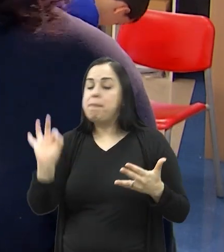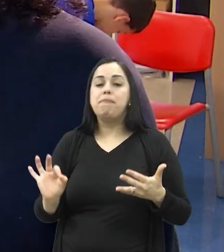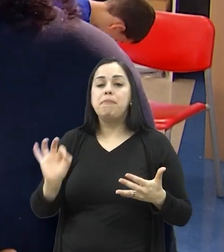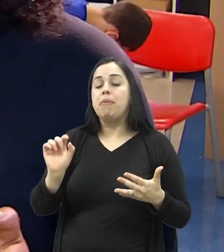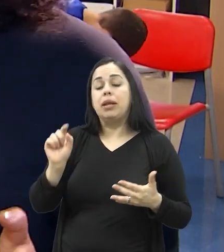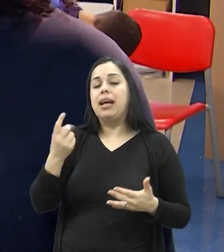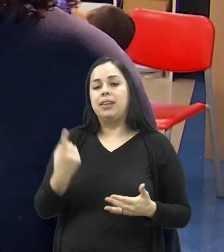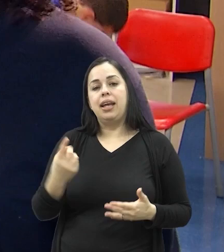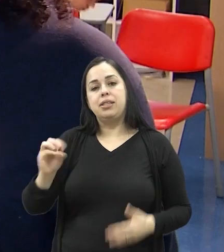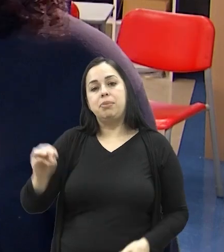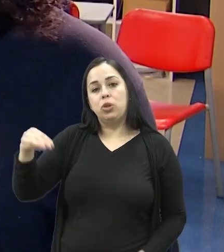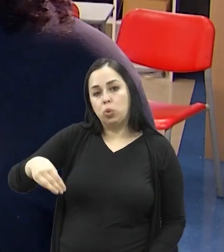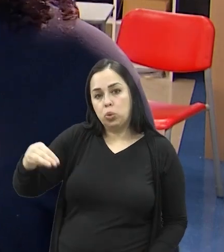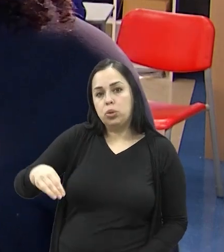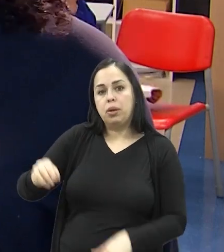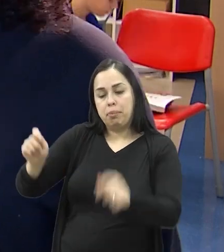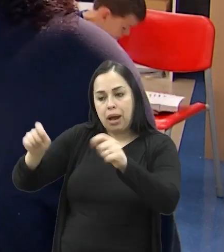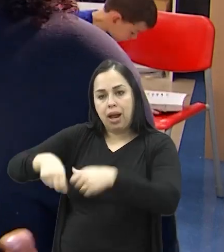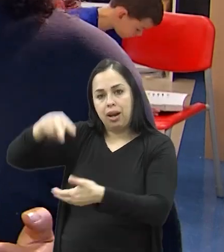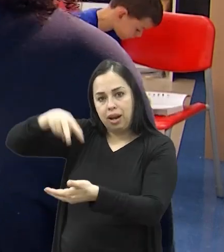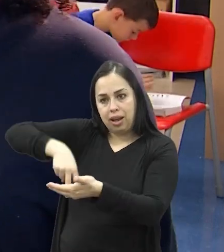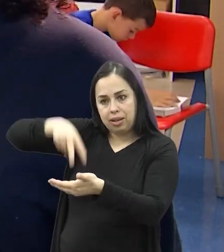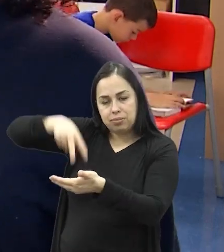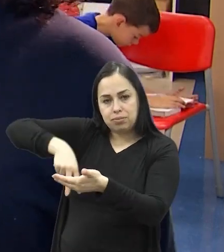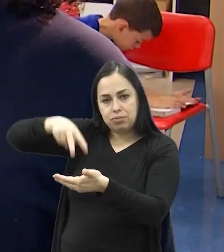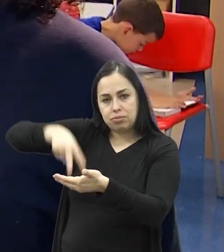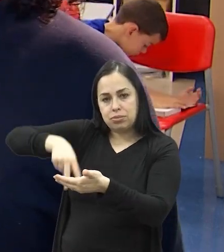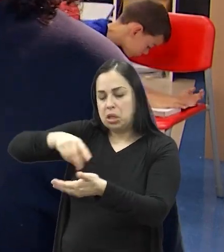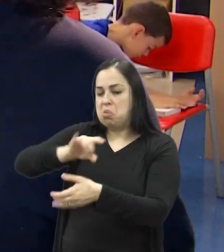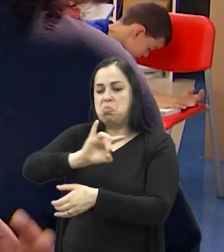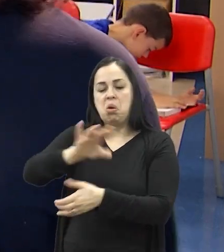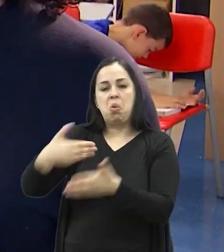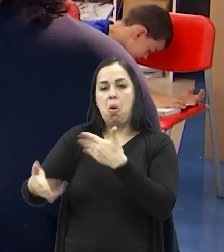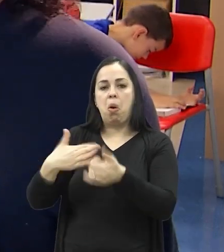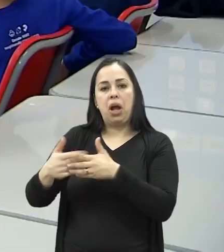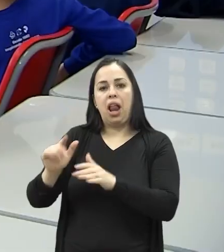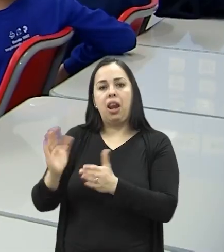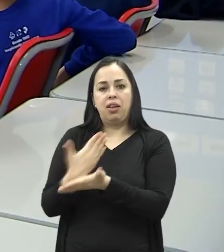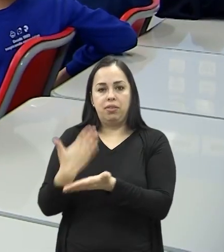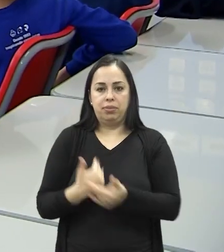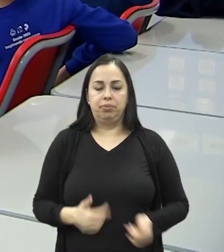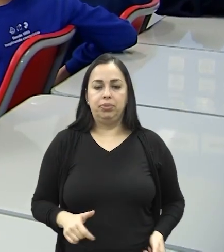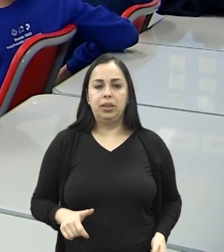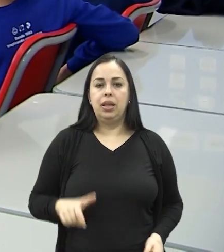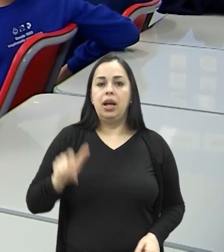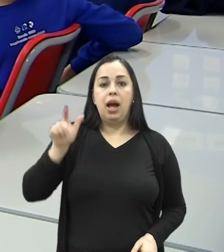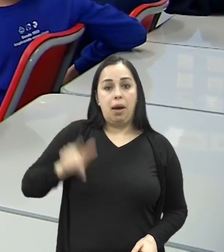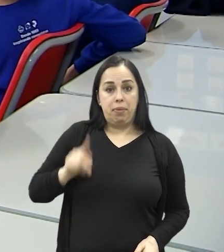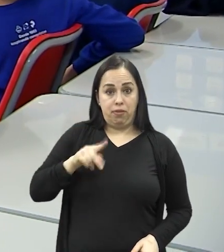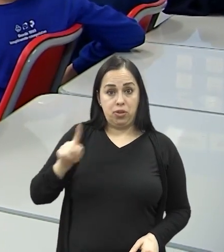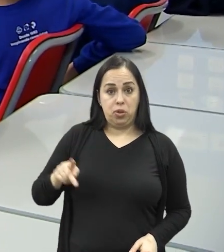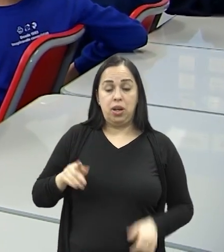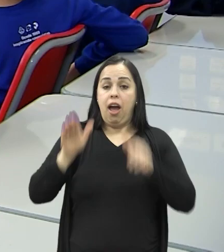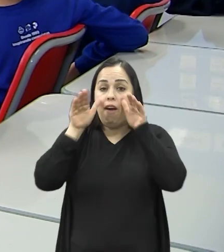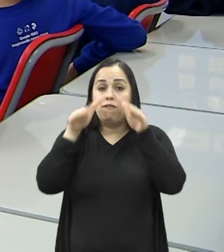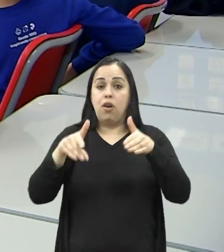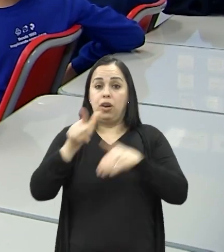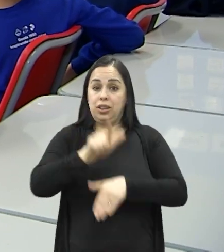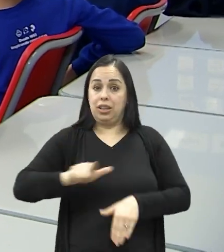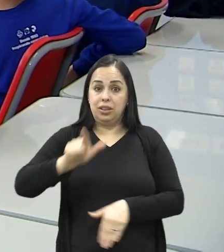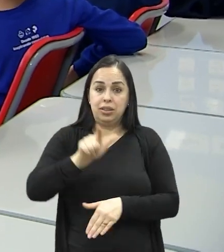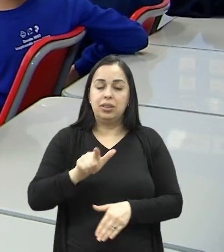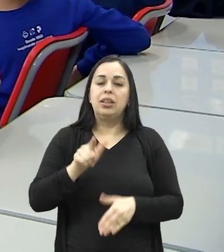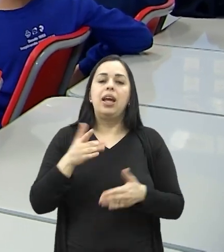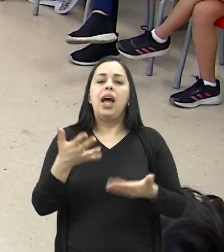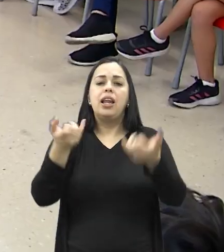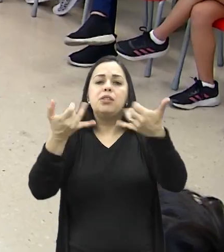10 minutos contemplados na rotina para ler o que elas quiserem. A Maiara é especialista em literatura e afirma